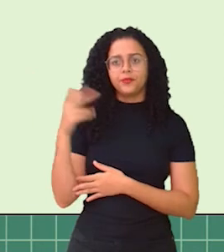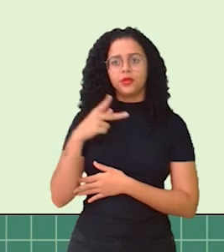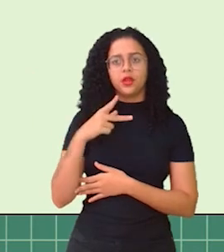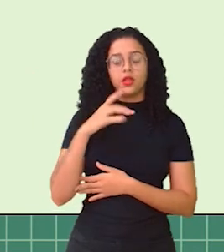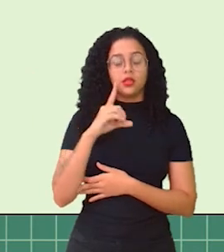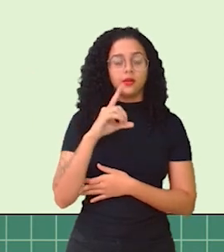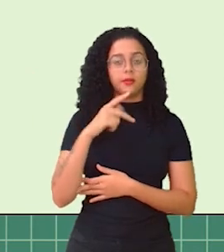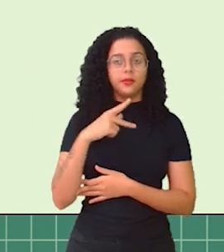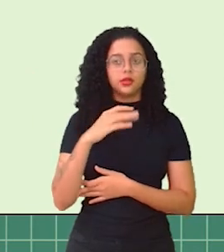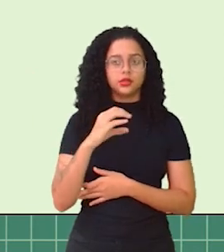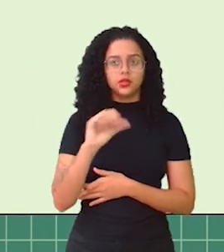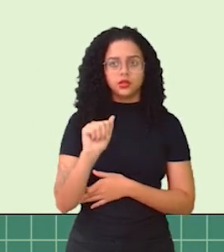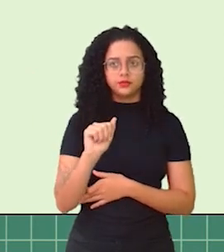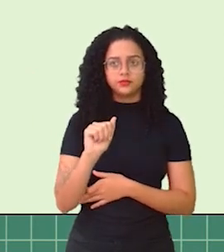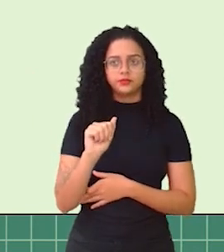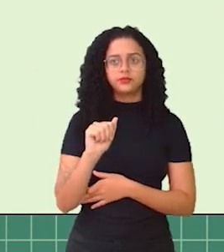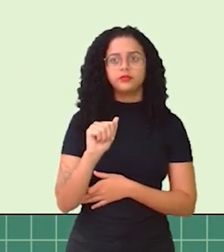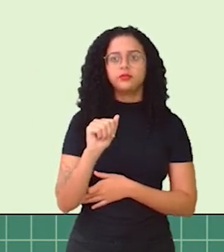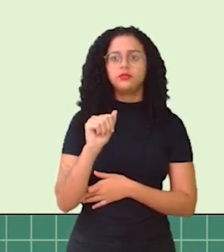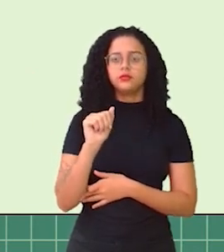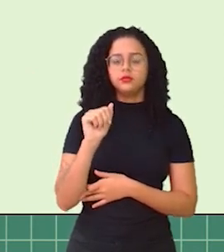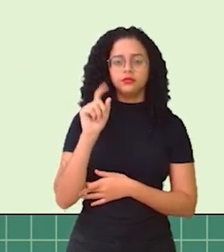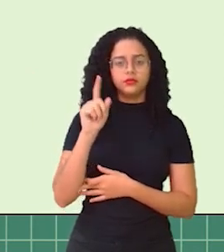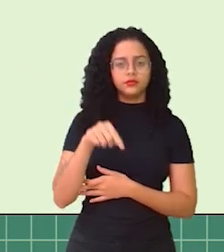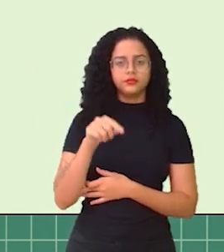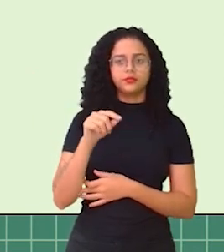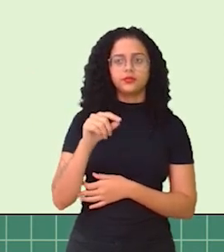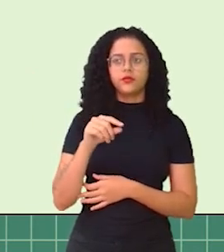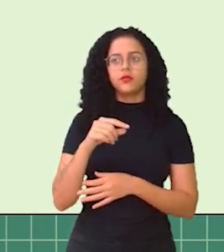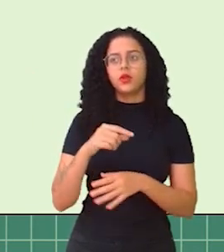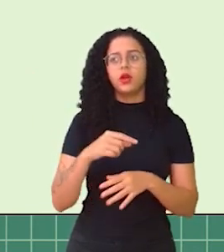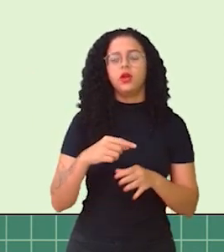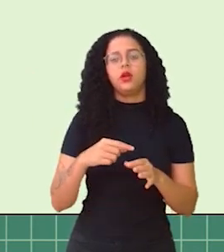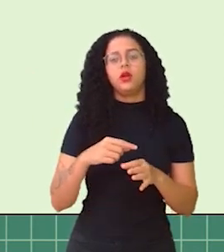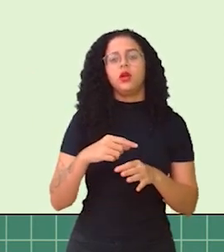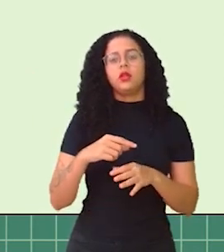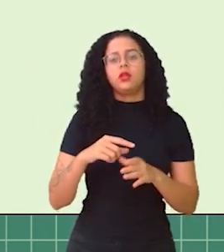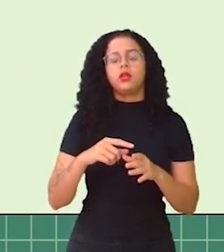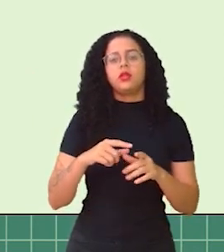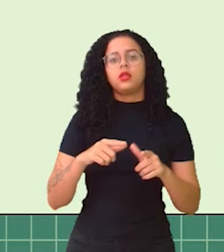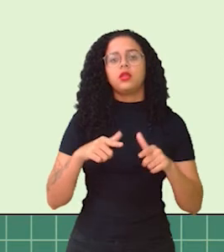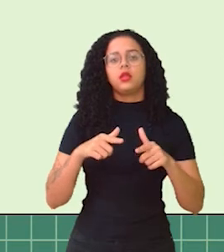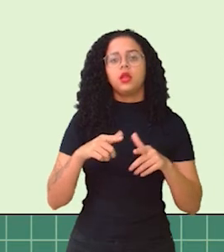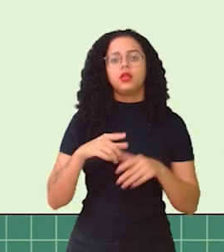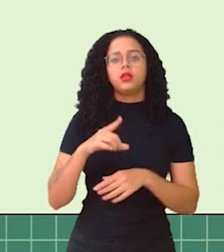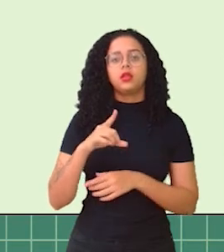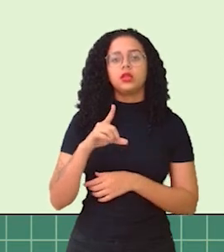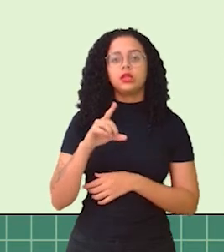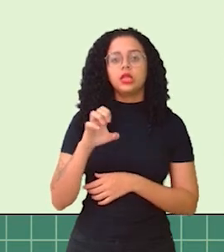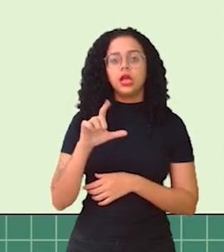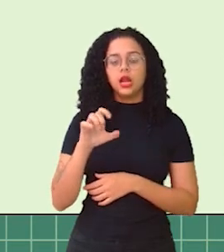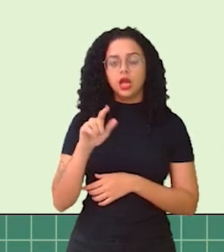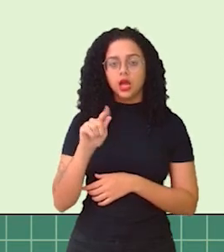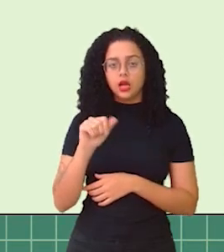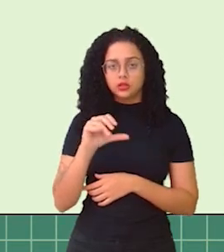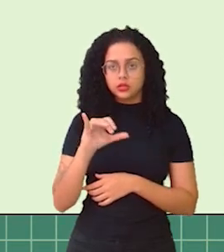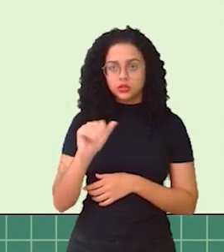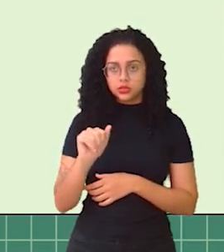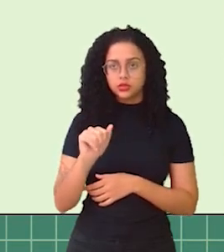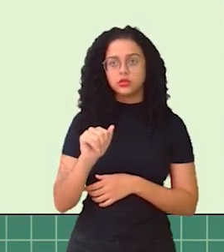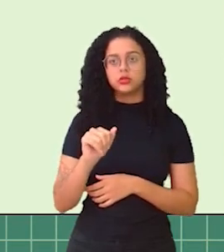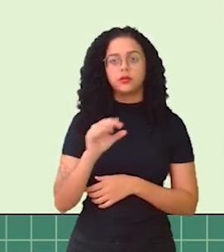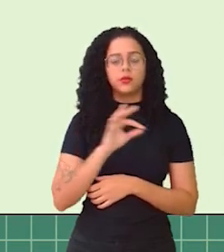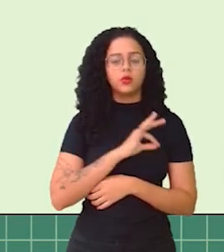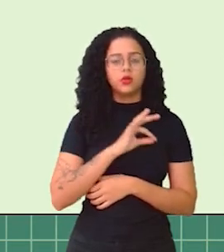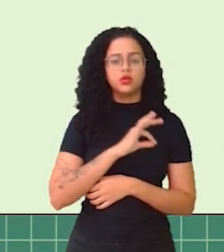DPCA, né, que é a famosa da Delegacia de Polícia da Criança e do Adolescente, tá? Que aqui em